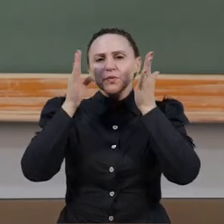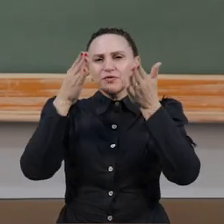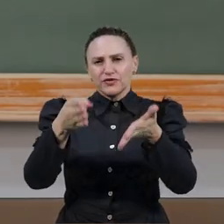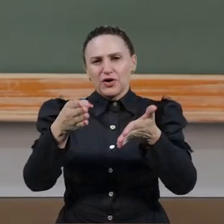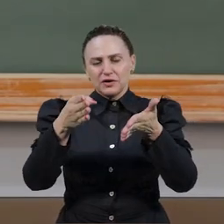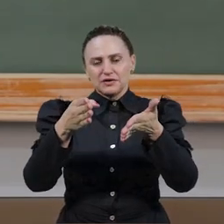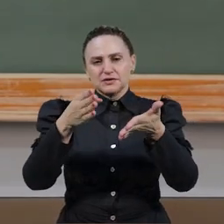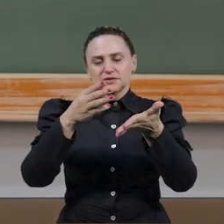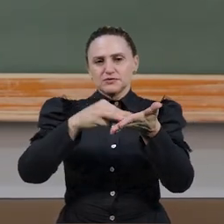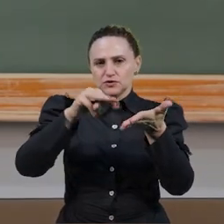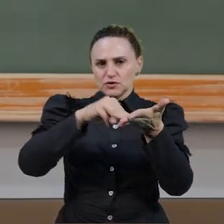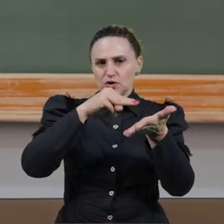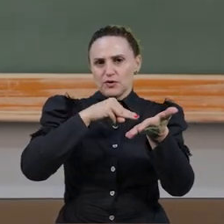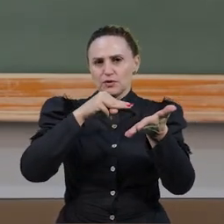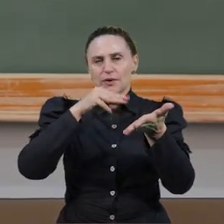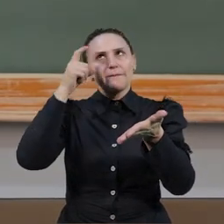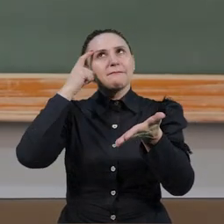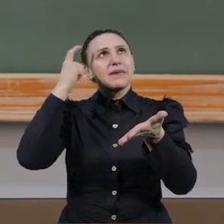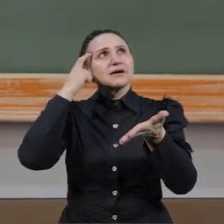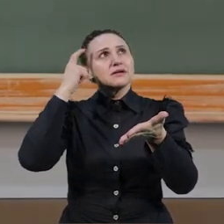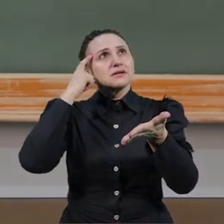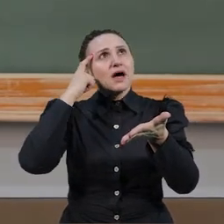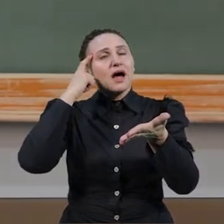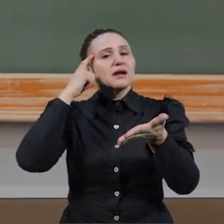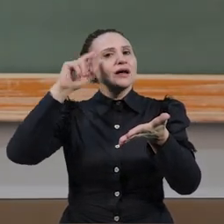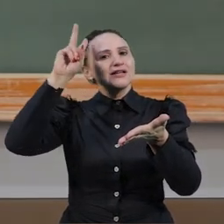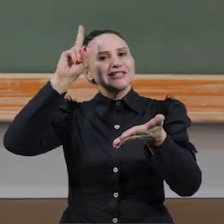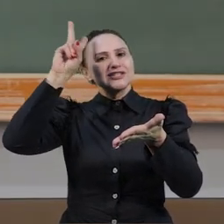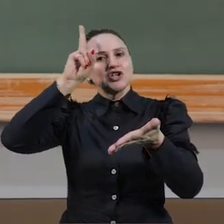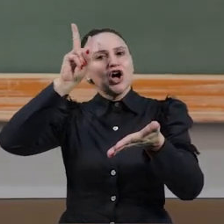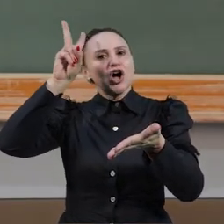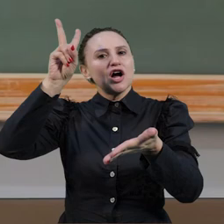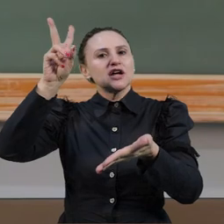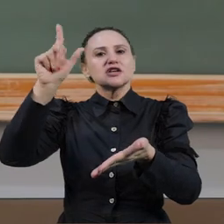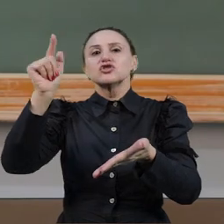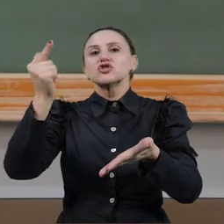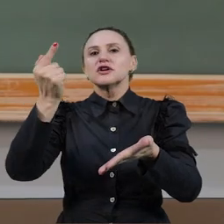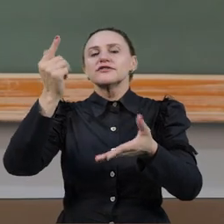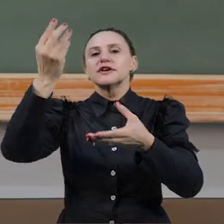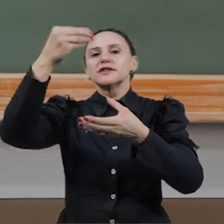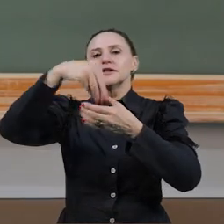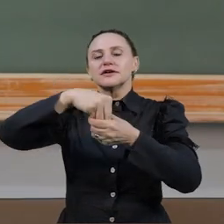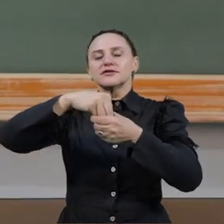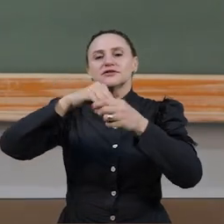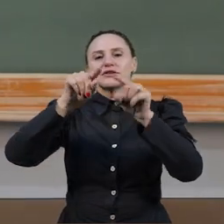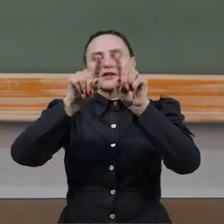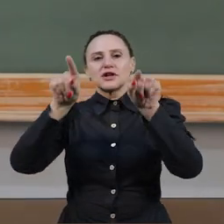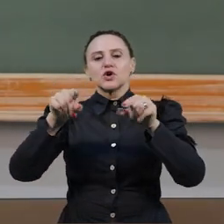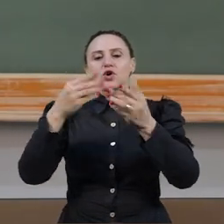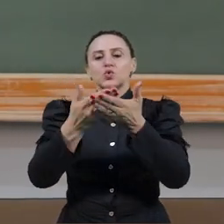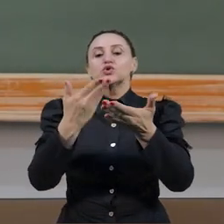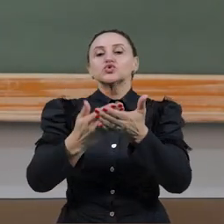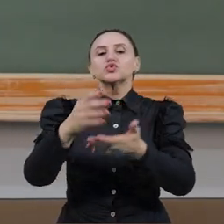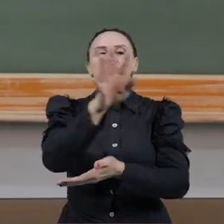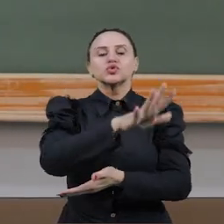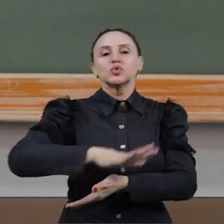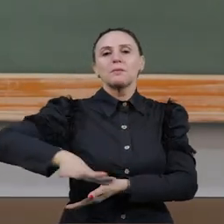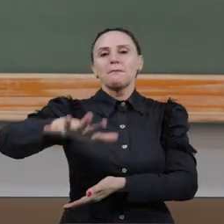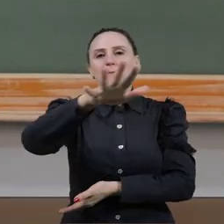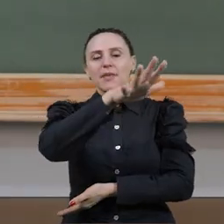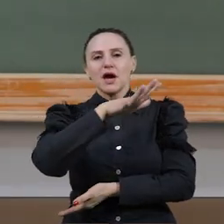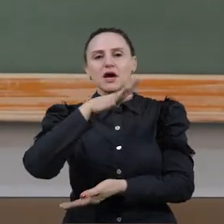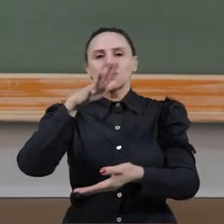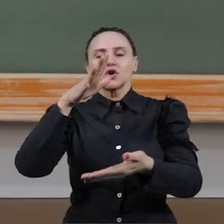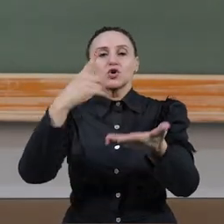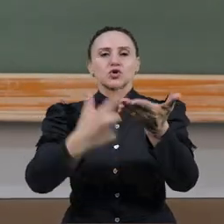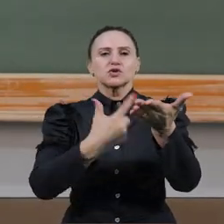imprescindíveis para a gente pensar na história e na geografia dentro da sala de então o estudo do Meio os livros didáticos